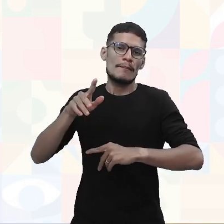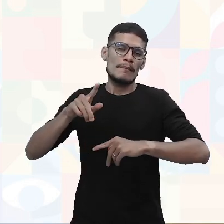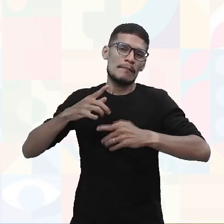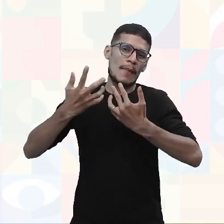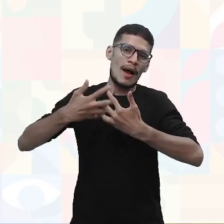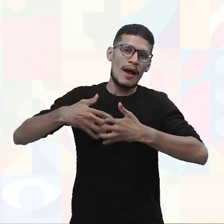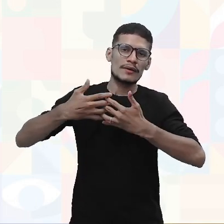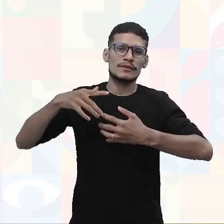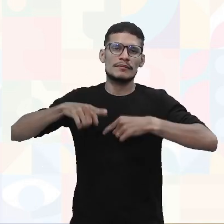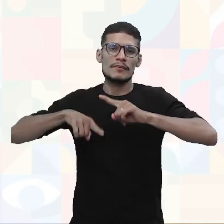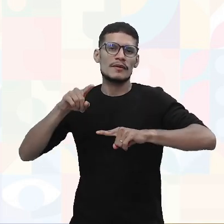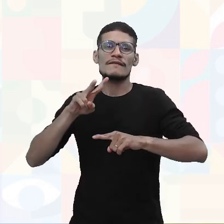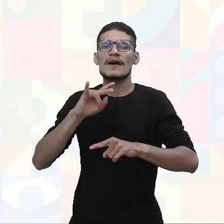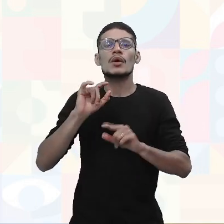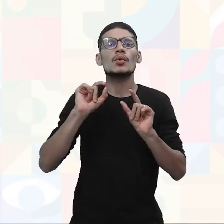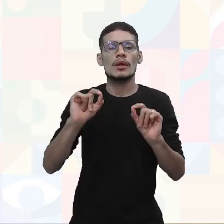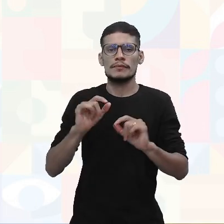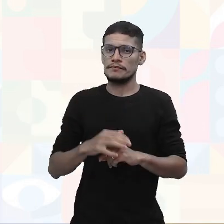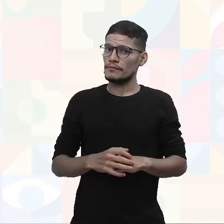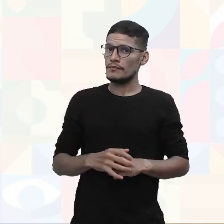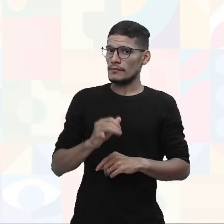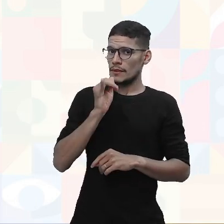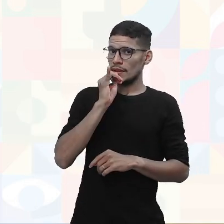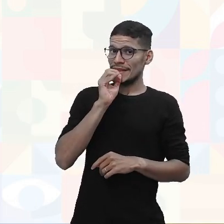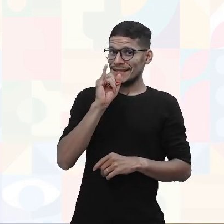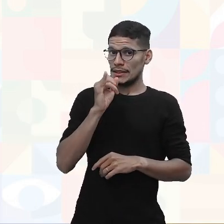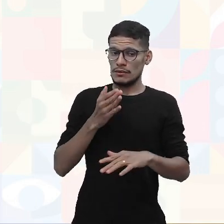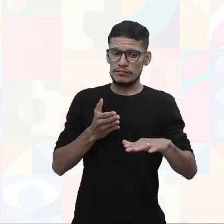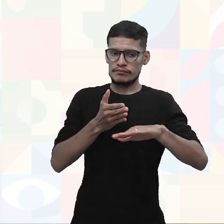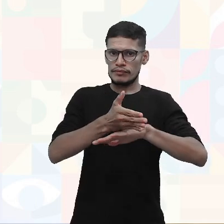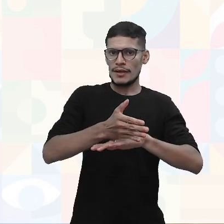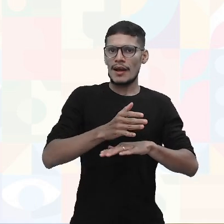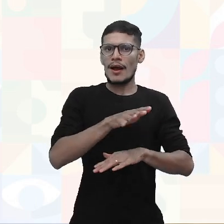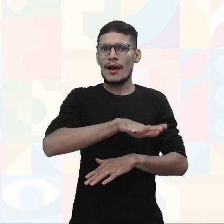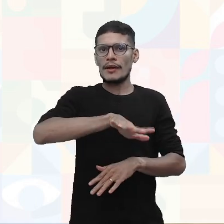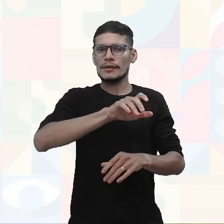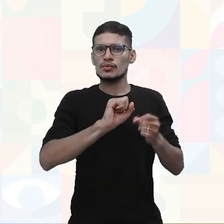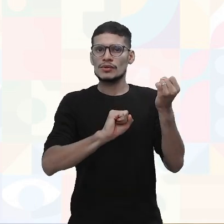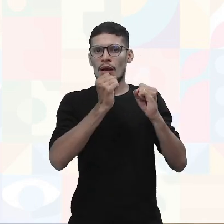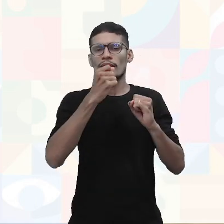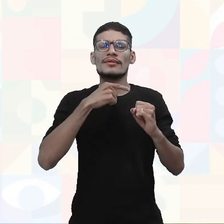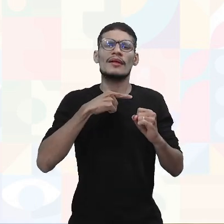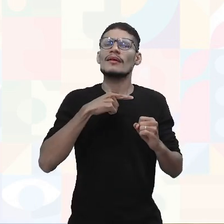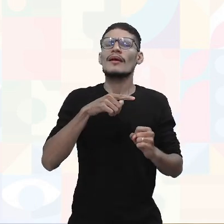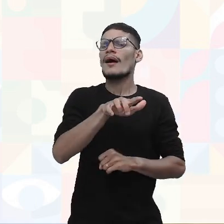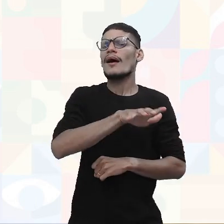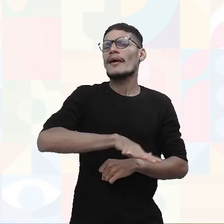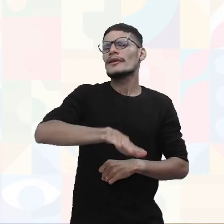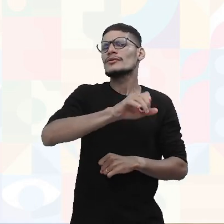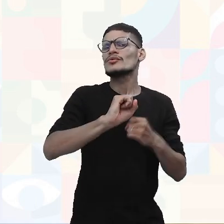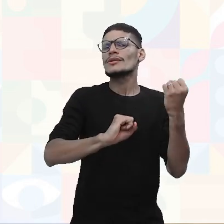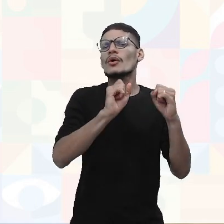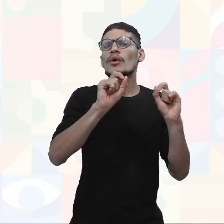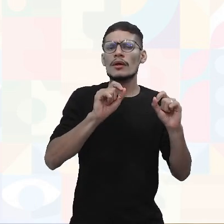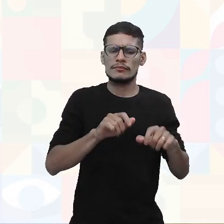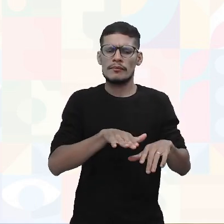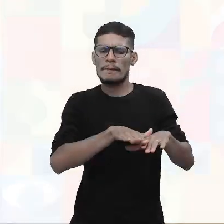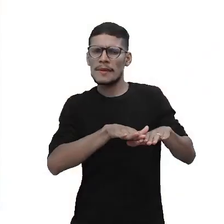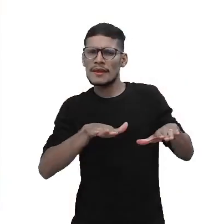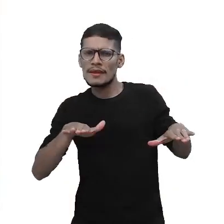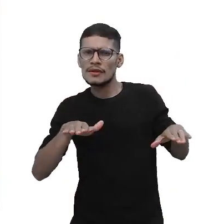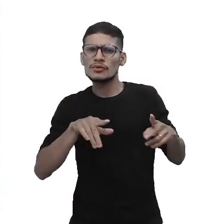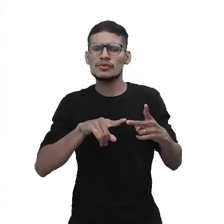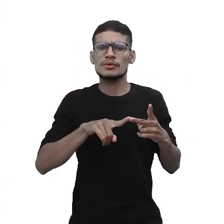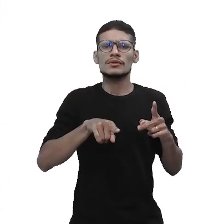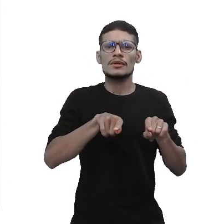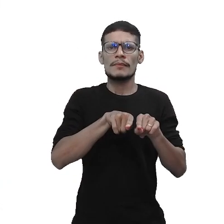observar o seguinte: quando a gente adentra uma área industrial, a gente vai ver que vai ter tanto nas áreas, pisos,